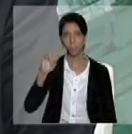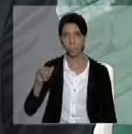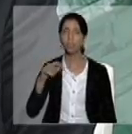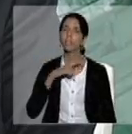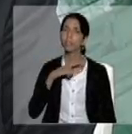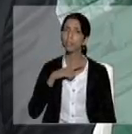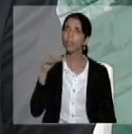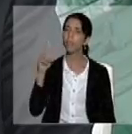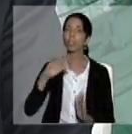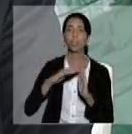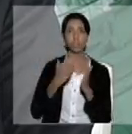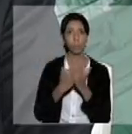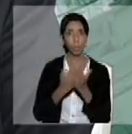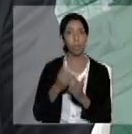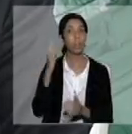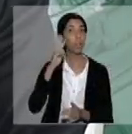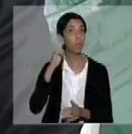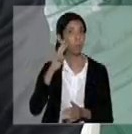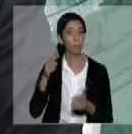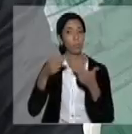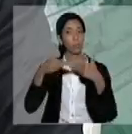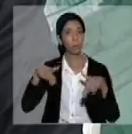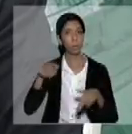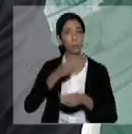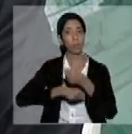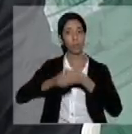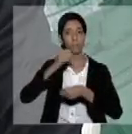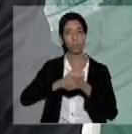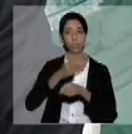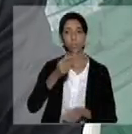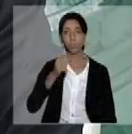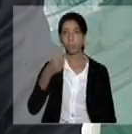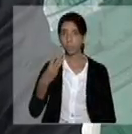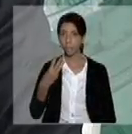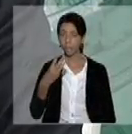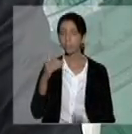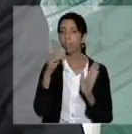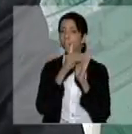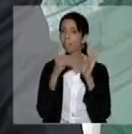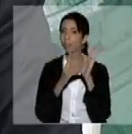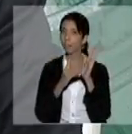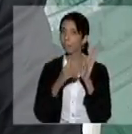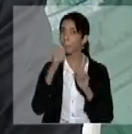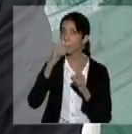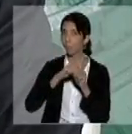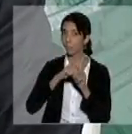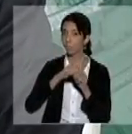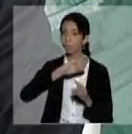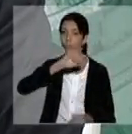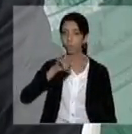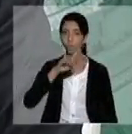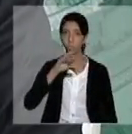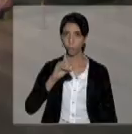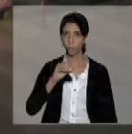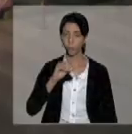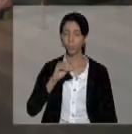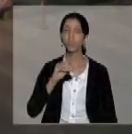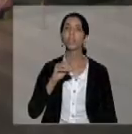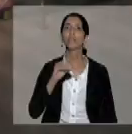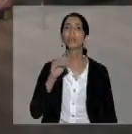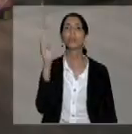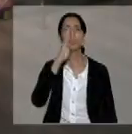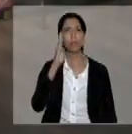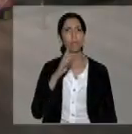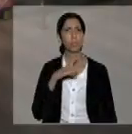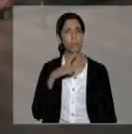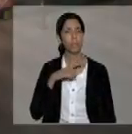né? Eu lembro bem, esse campus foi criado em 2003 por um decreto no mês de julho de 2003. O Brasil viveu